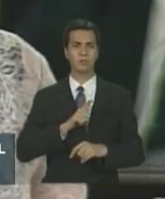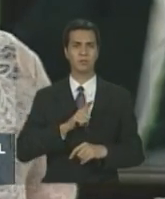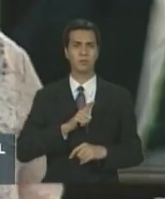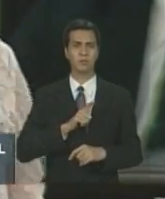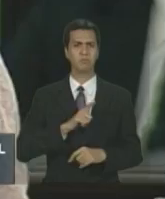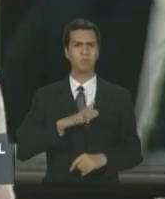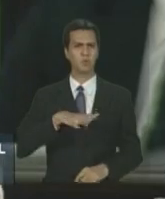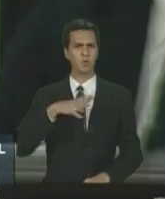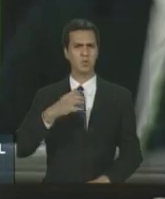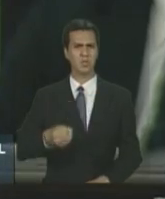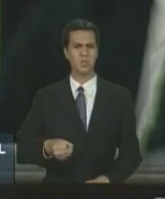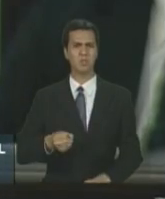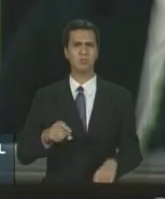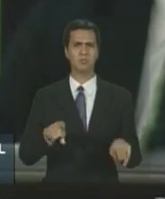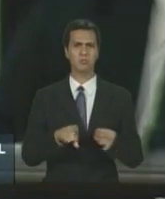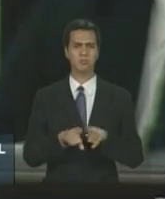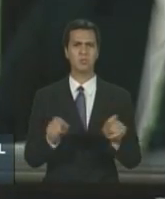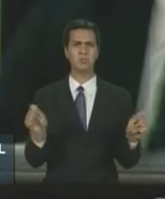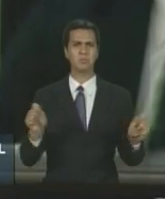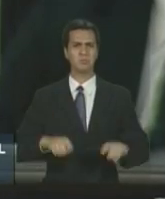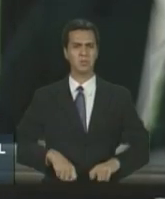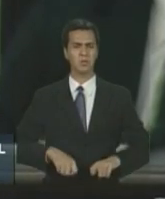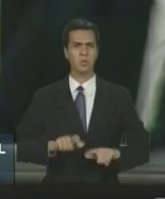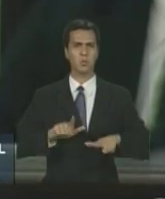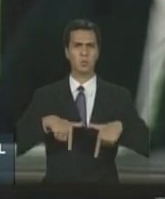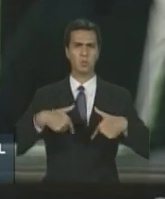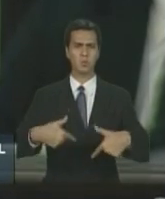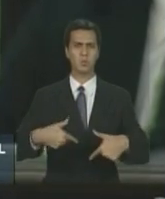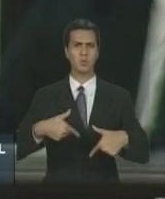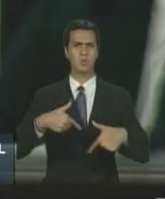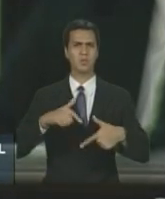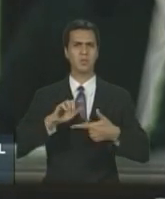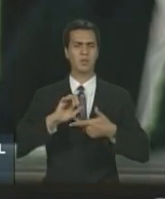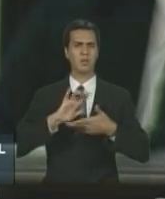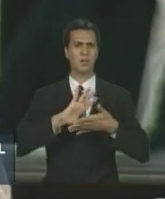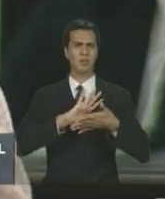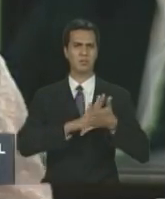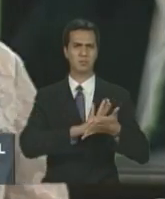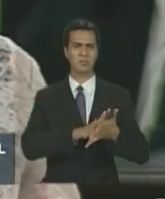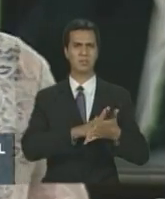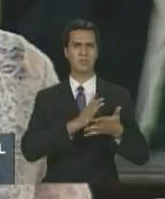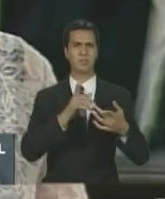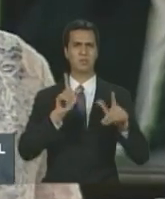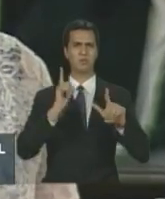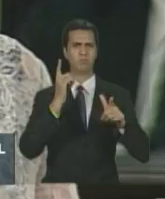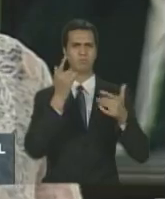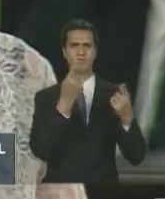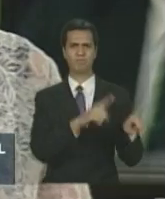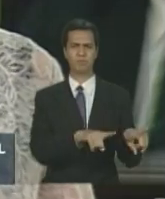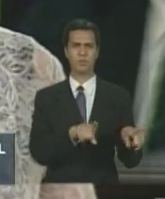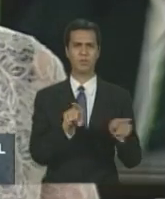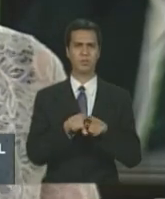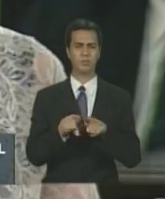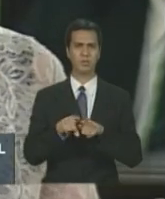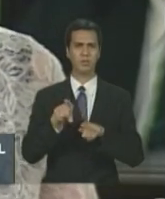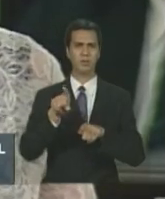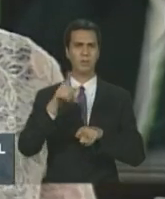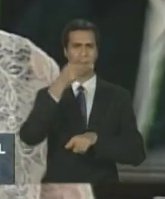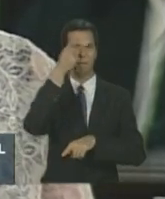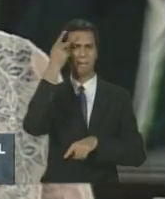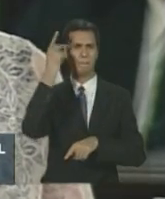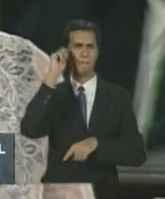erguida e foram capazes de lutar contra o racismo, a discriminação, seja por raça, seja por